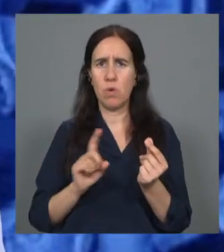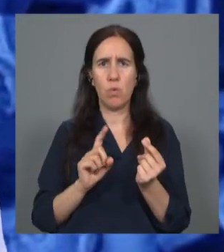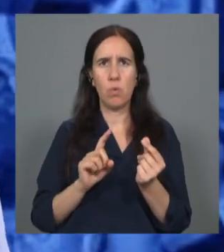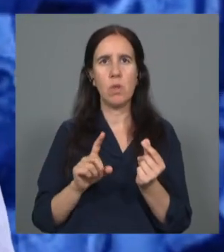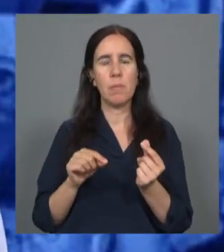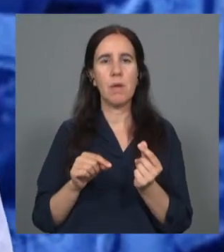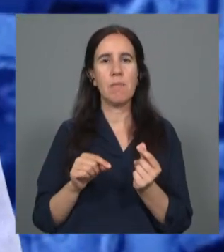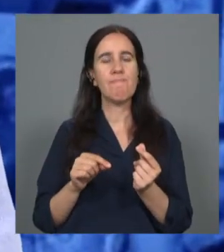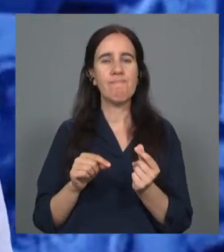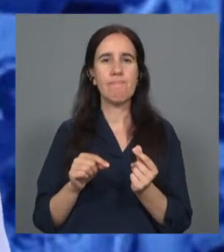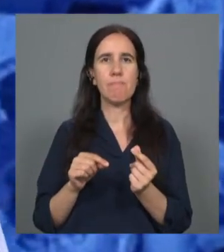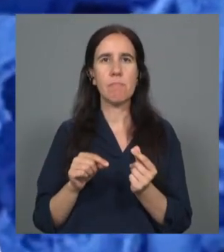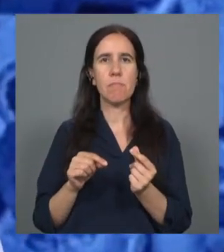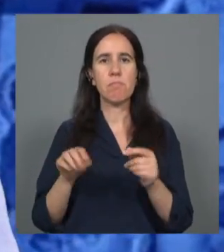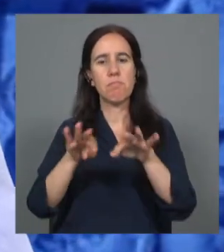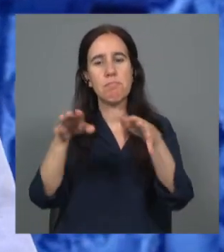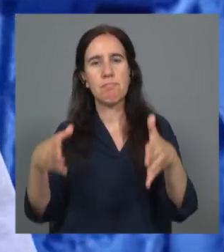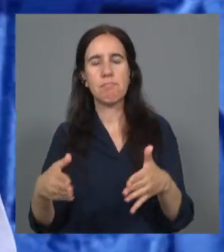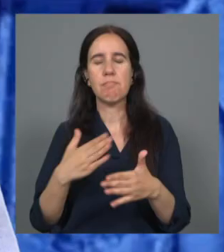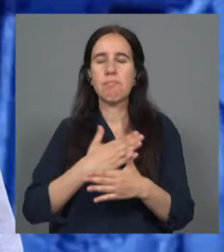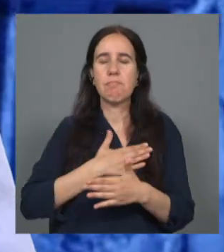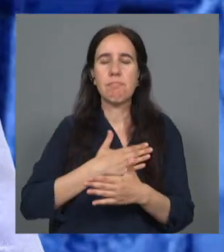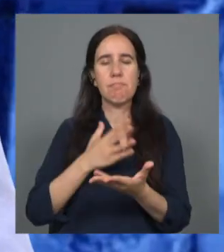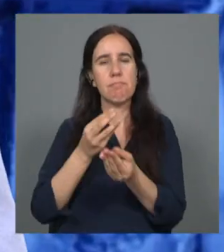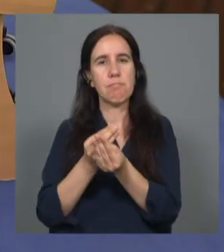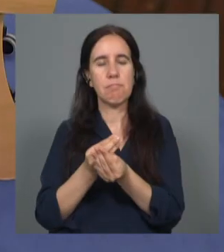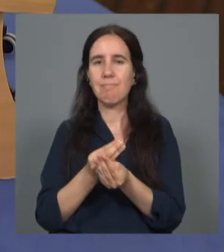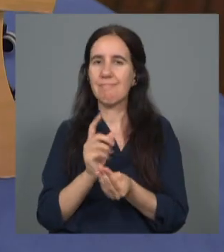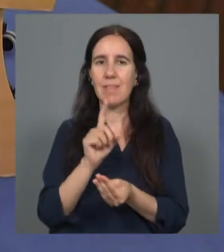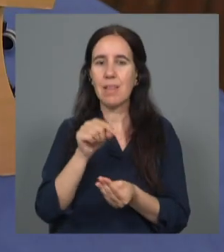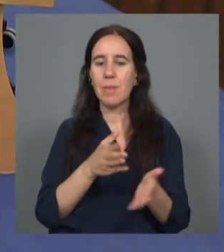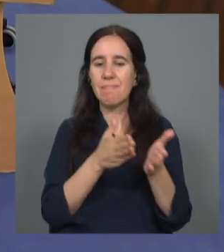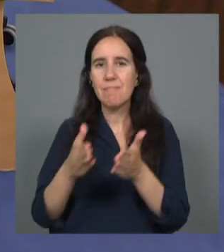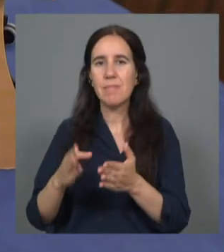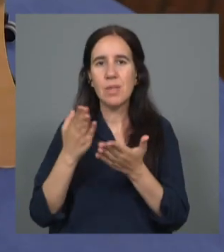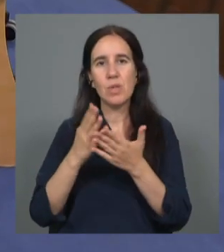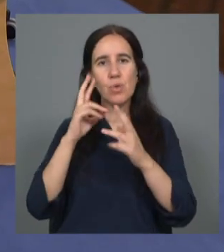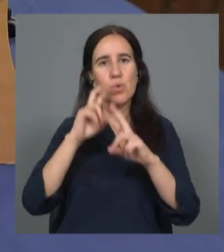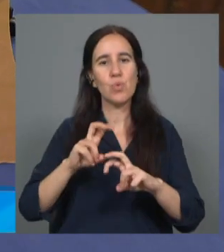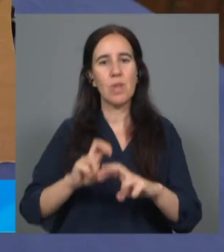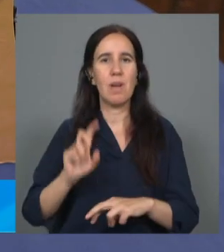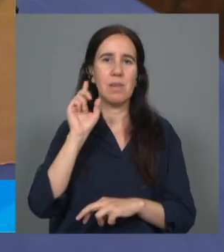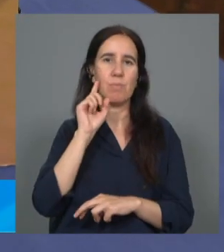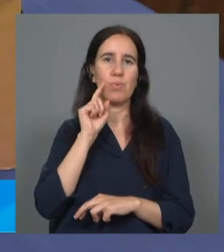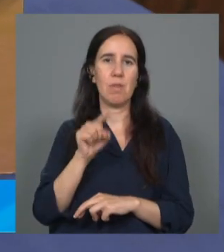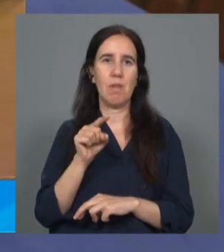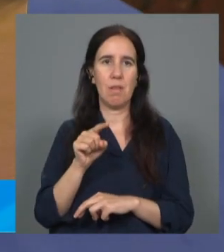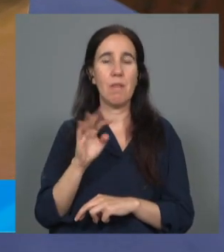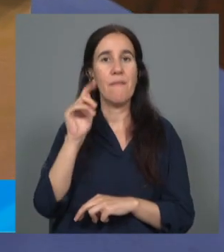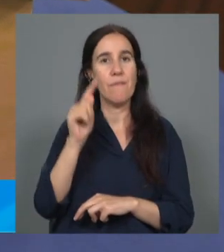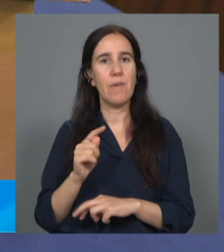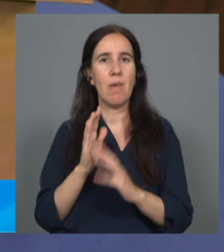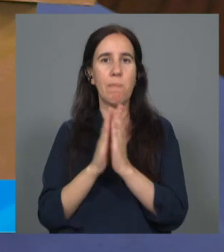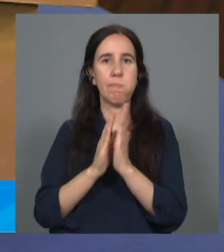gostar muito de estar frente ao sacrário, mas também é importante estudar e conhecer em profundidade a nossa fé e a nossa